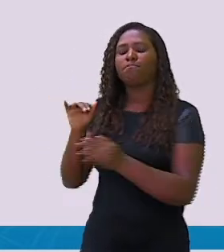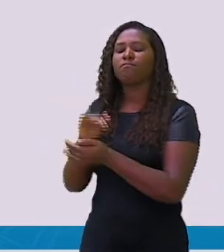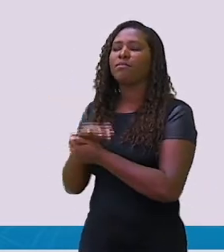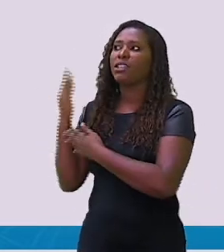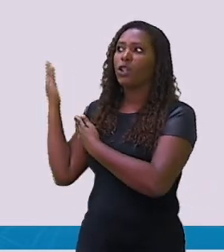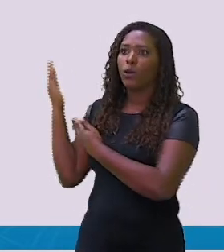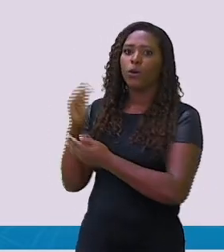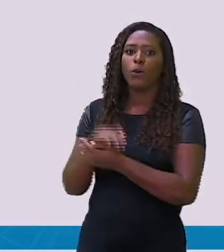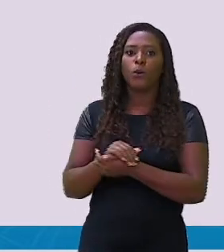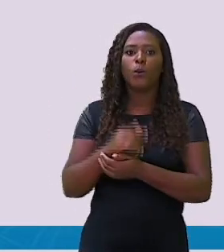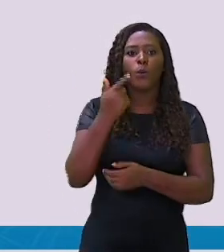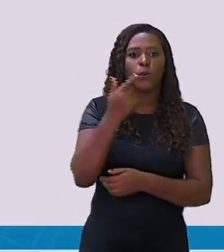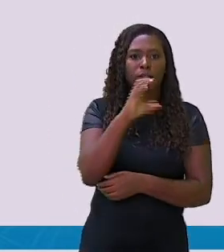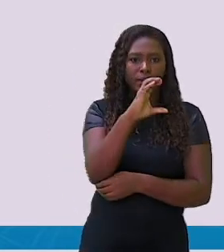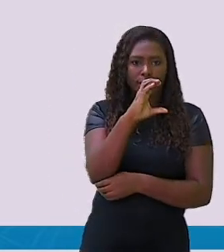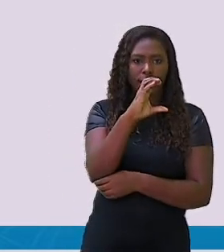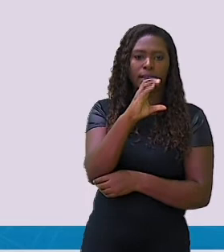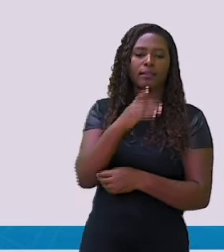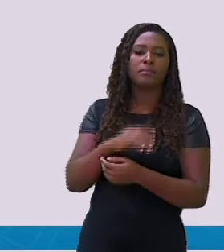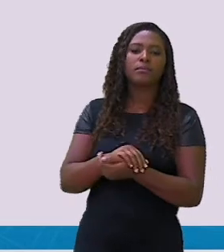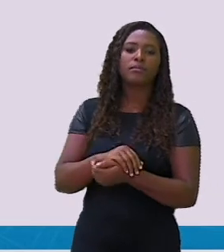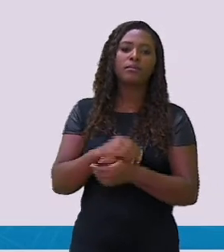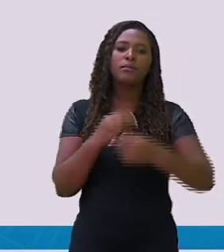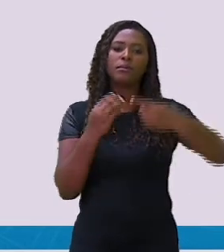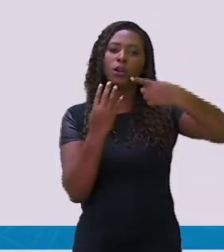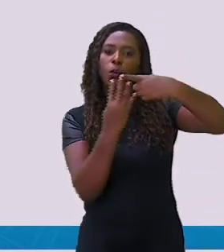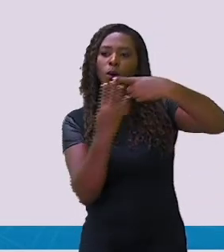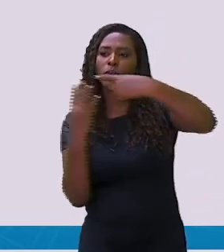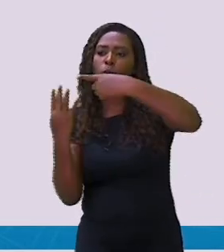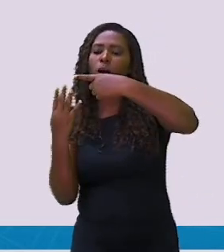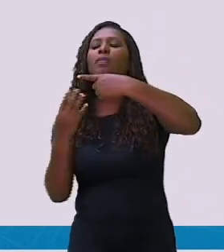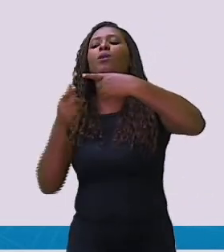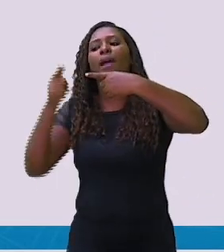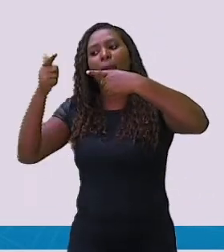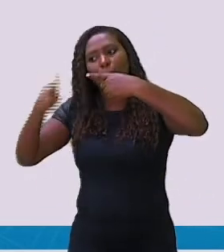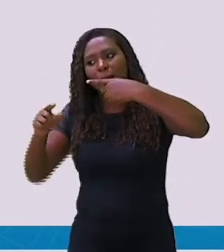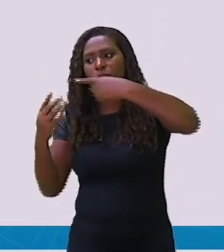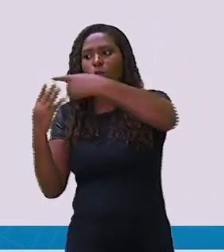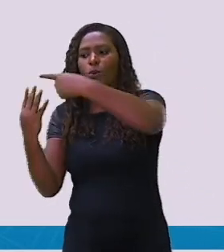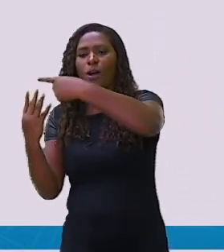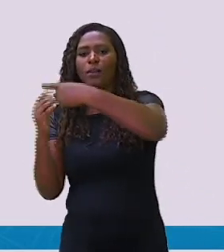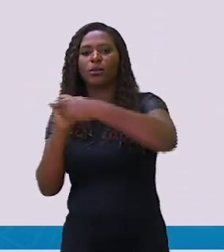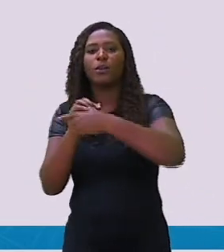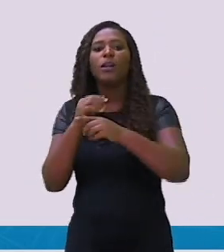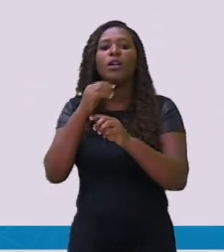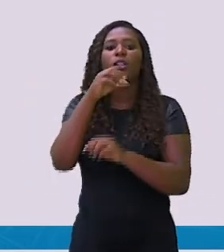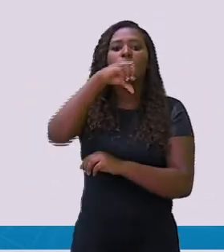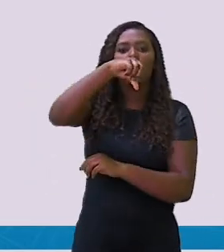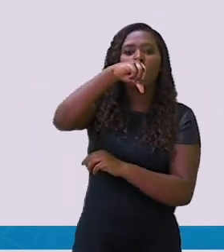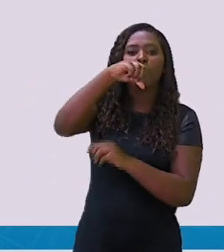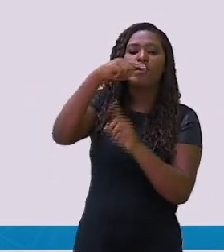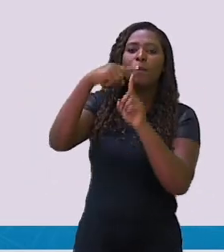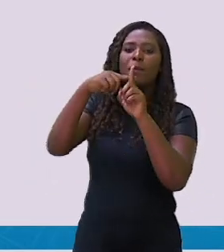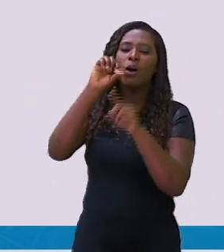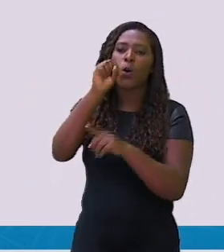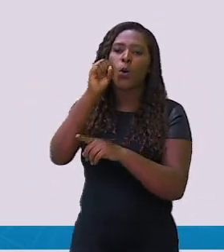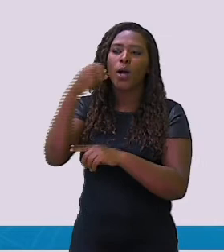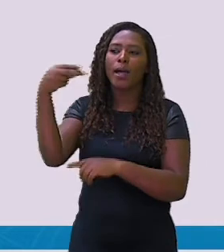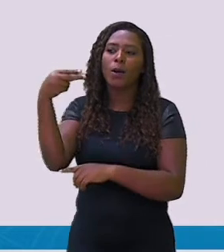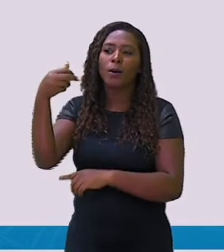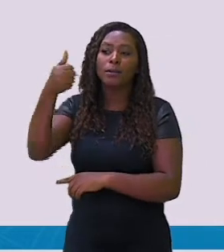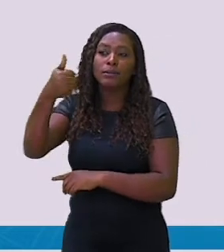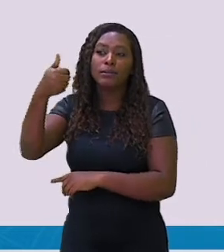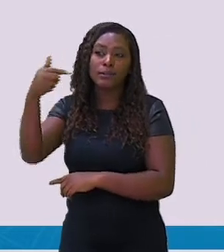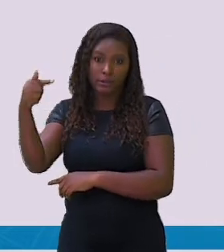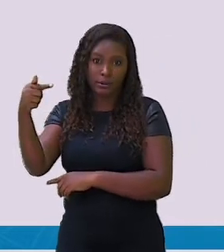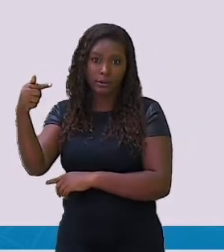e 9 + 8 = 17 aqui não tem jeito de simplificar